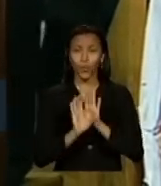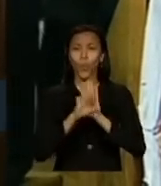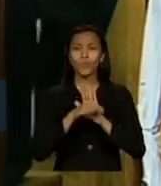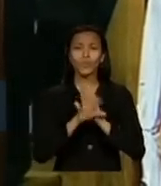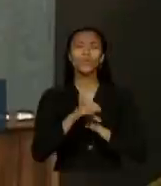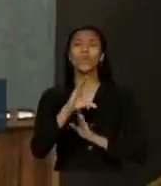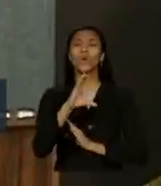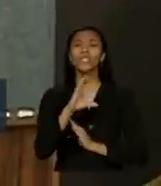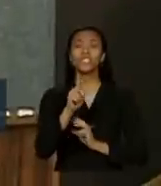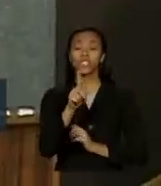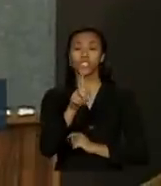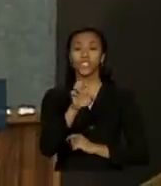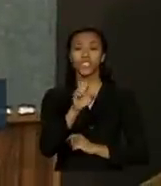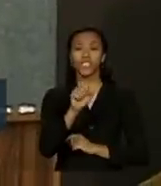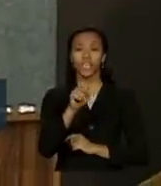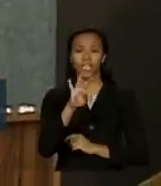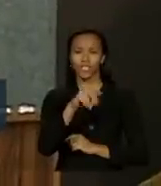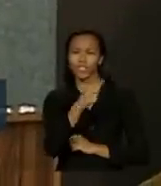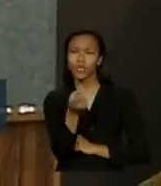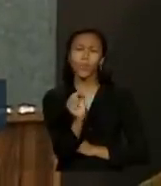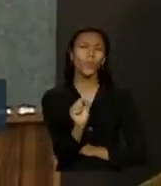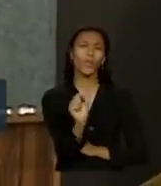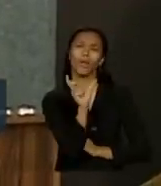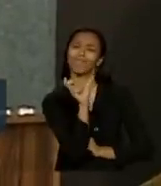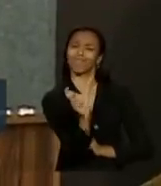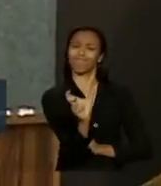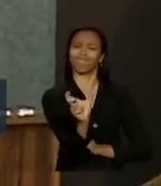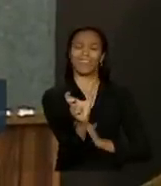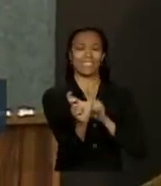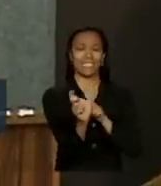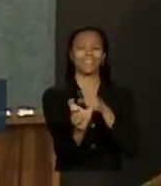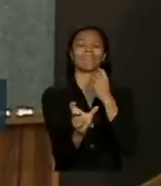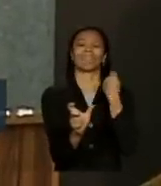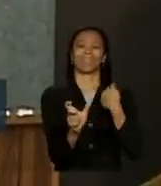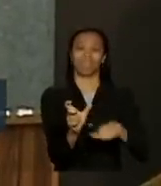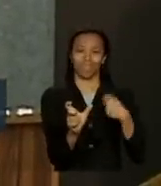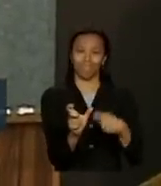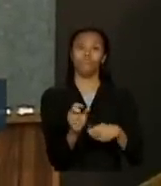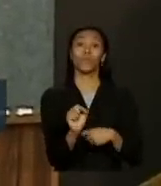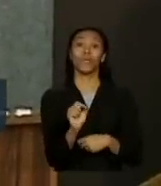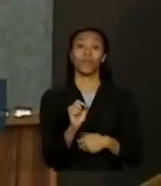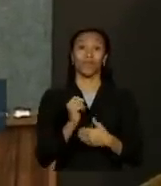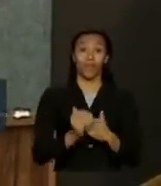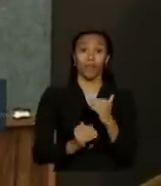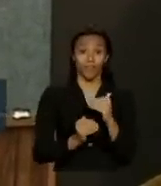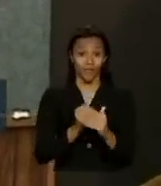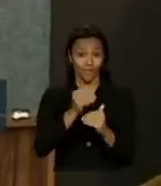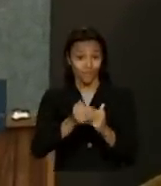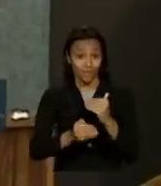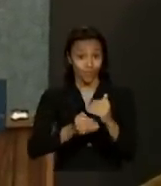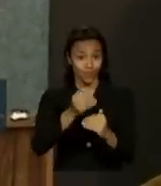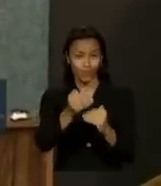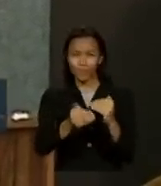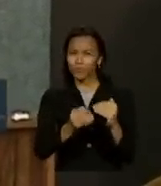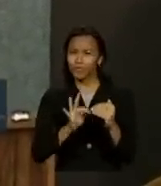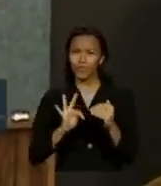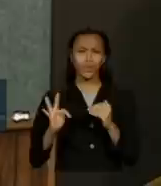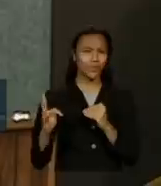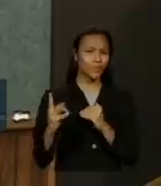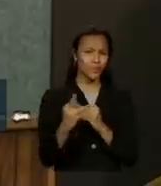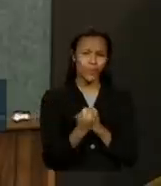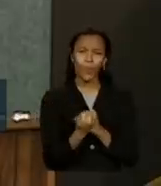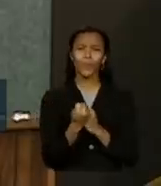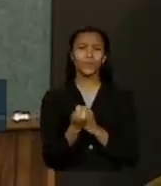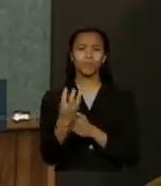da gestão eh eu acho que faz parte da evolução de todo que é tipo